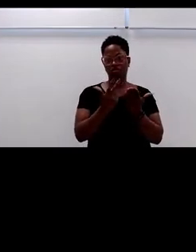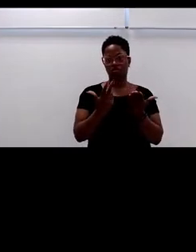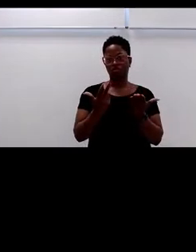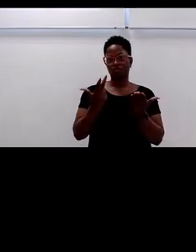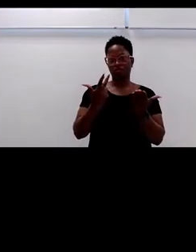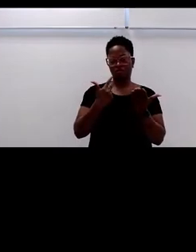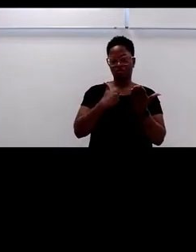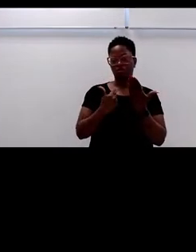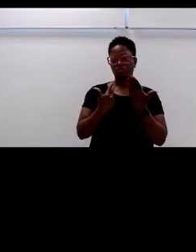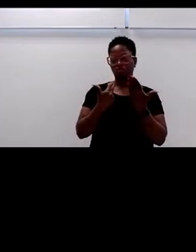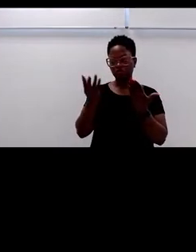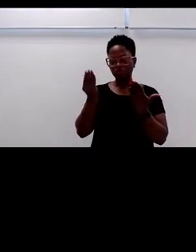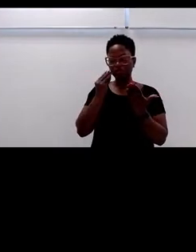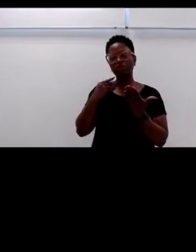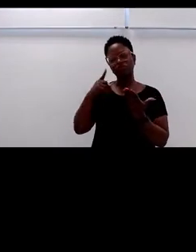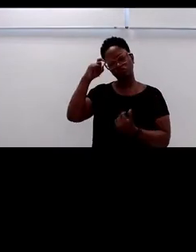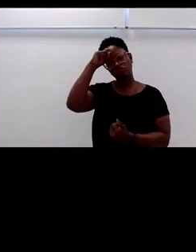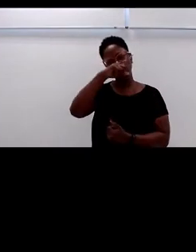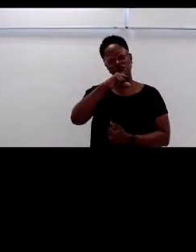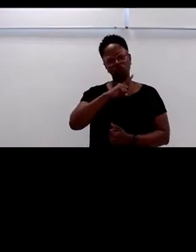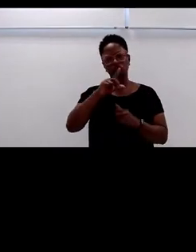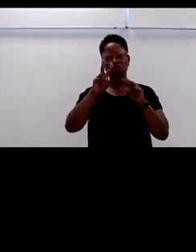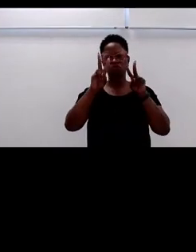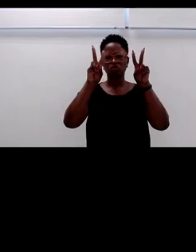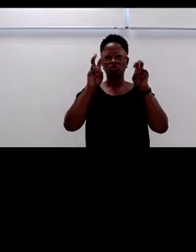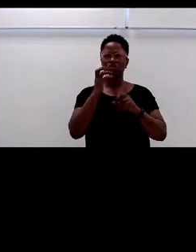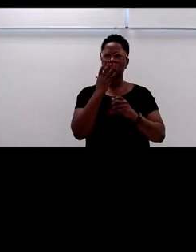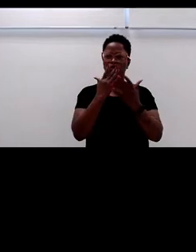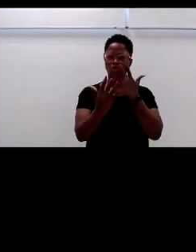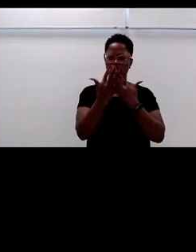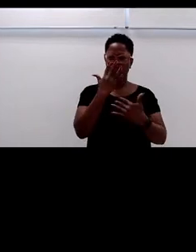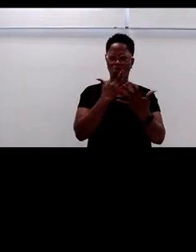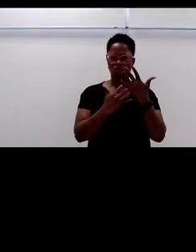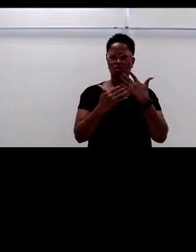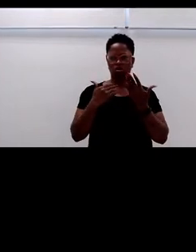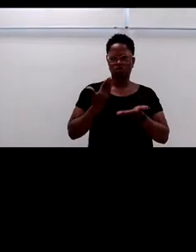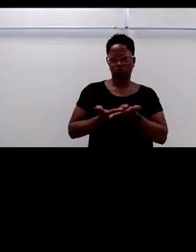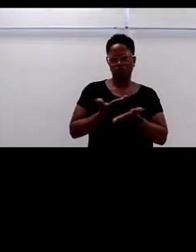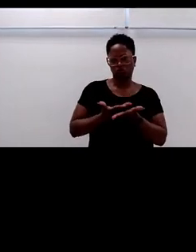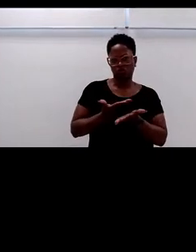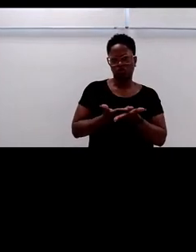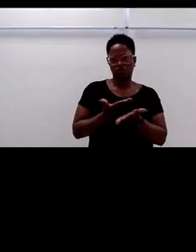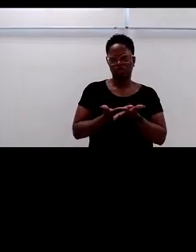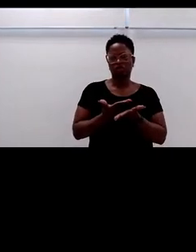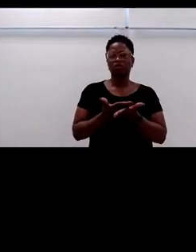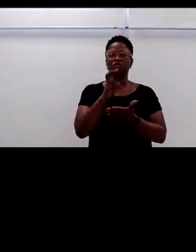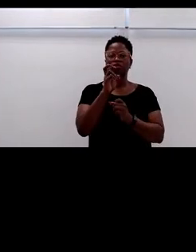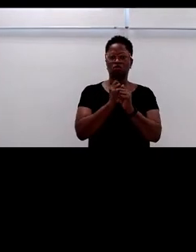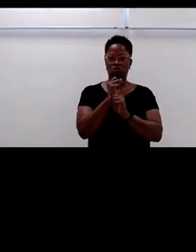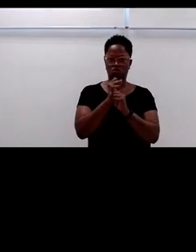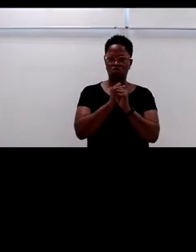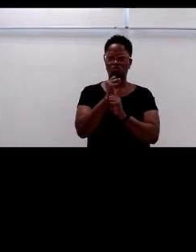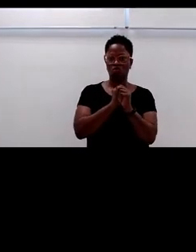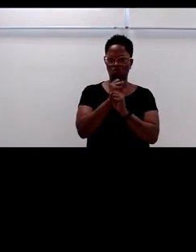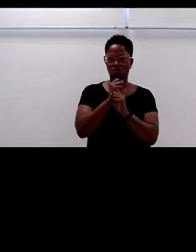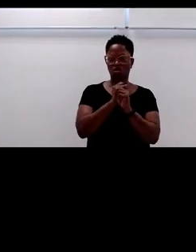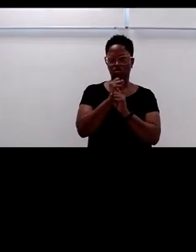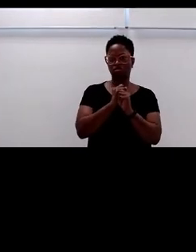E tenho muita dificuldade com a questão da cor, porque não estudei 5 anos de pintando.